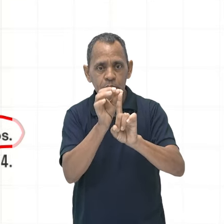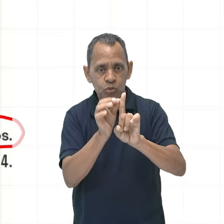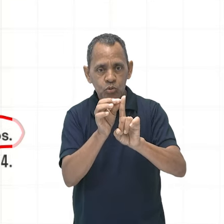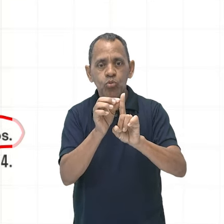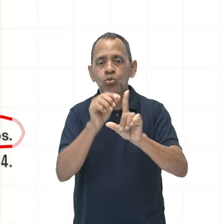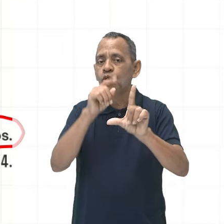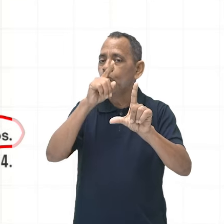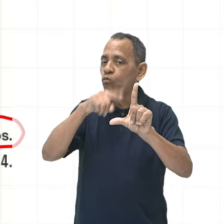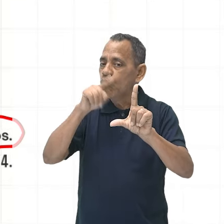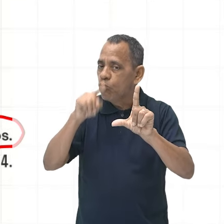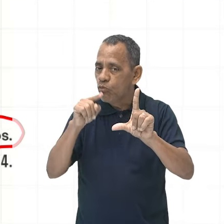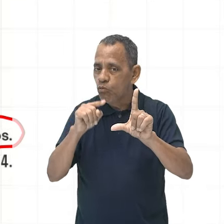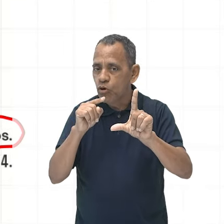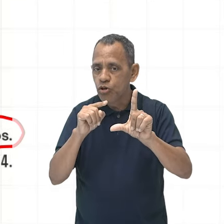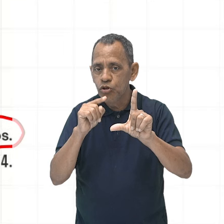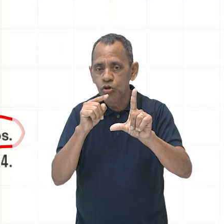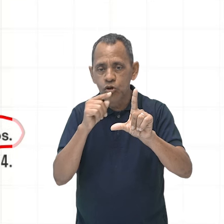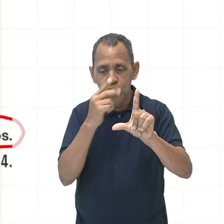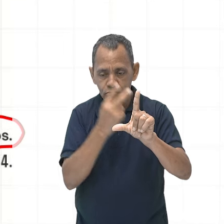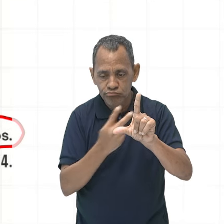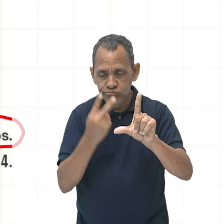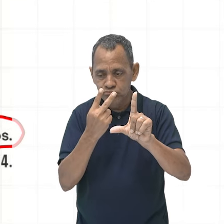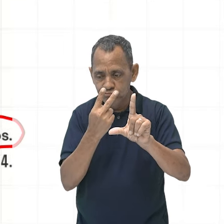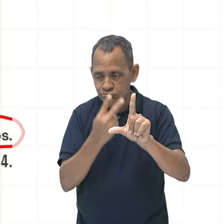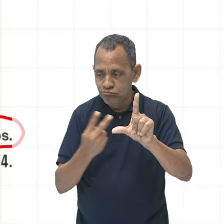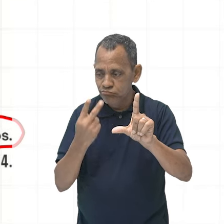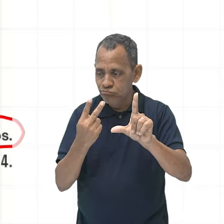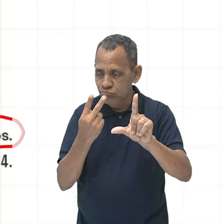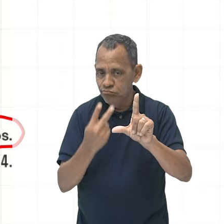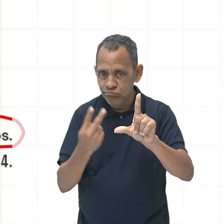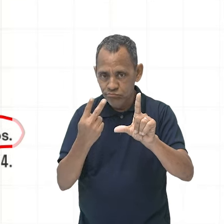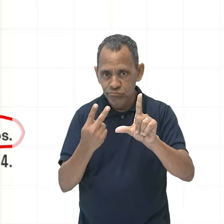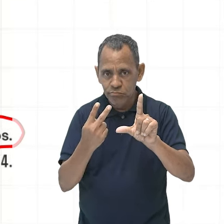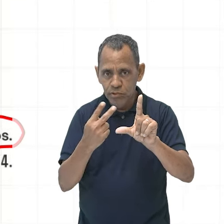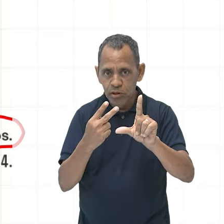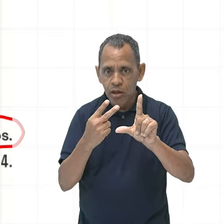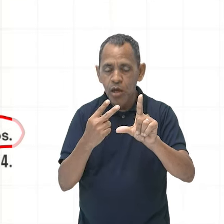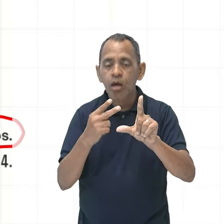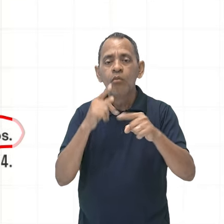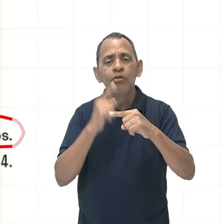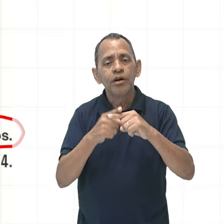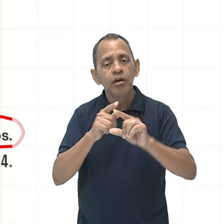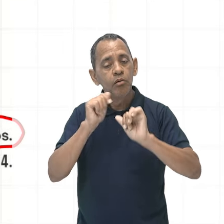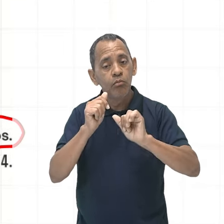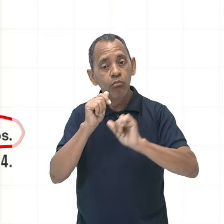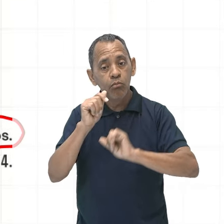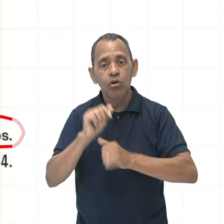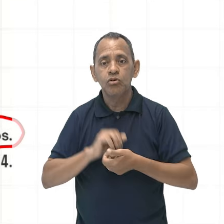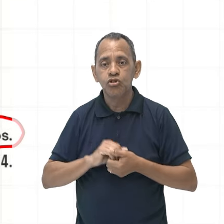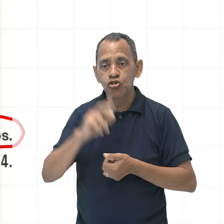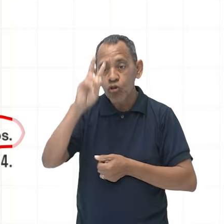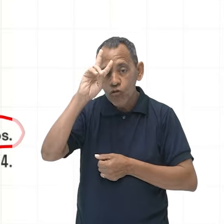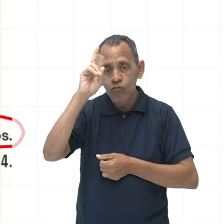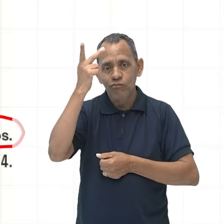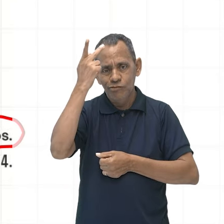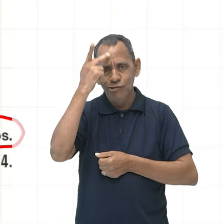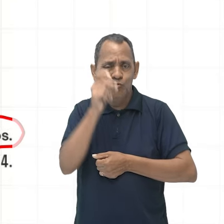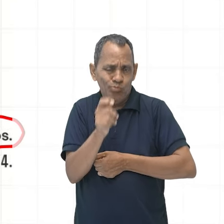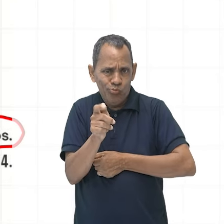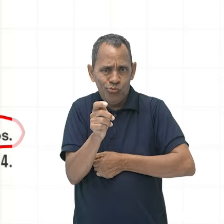escala dessa. Mas isso pode dificultar um pouco, por exemplo, bem aqui nesse dia. Ó. Esse dia, a gente